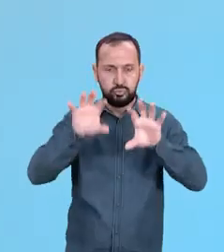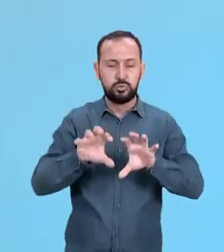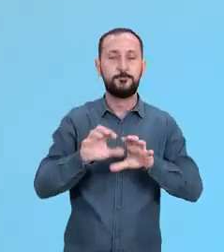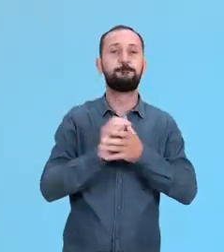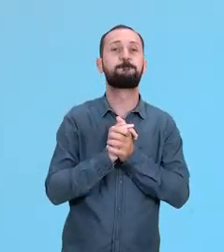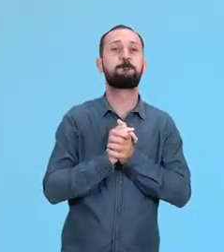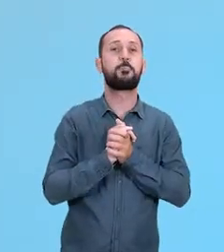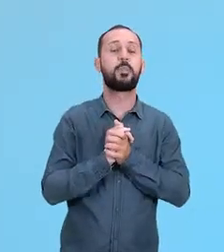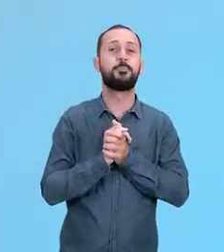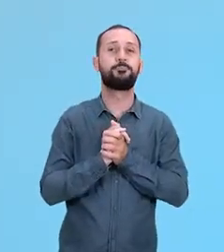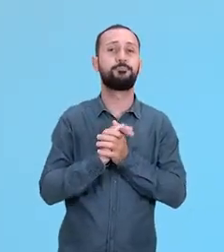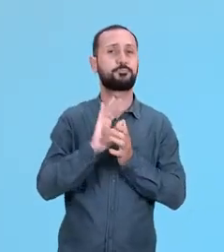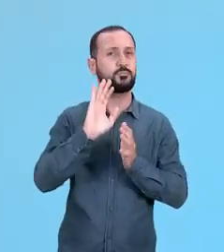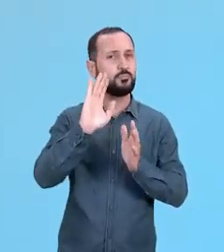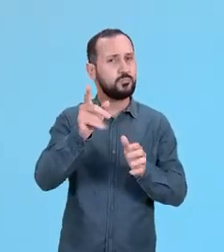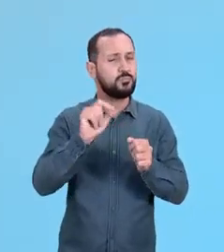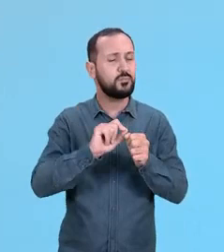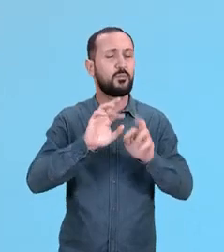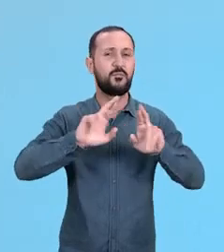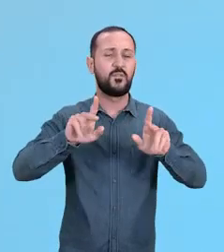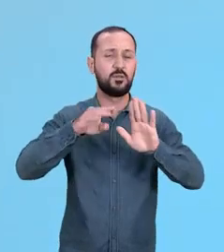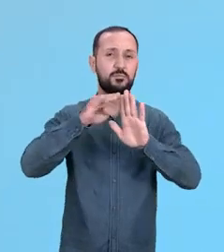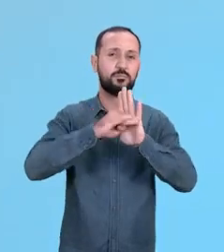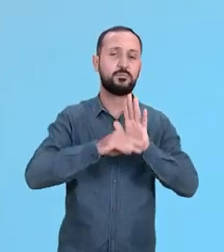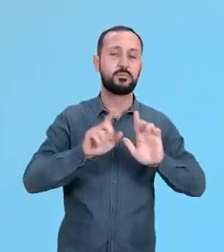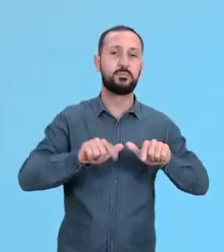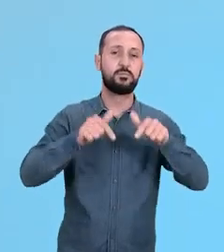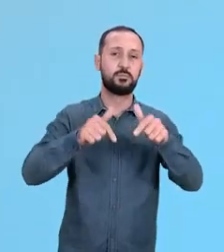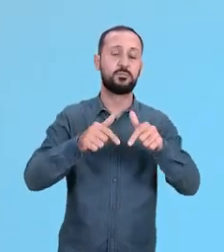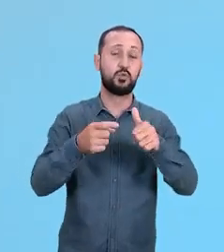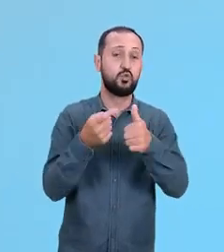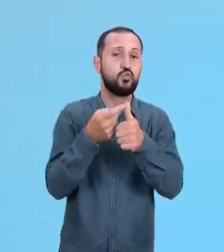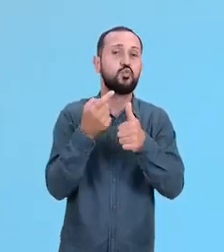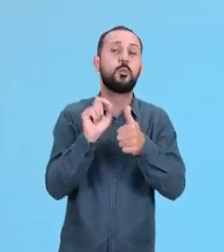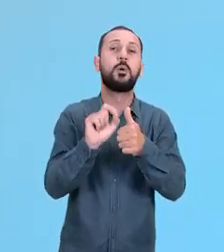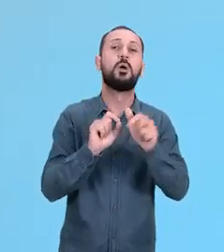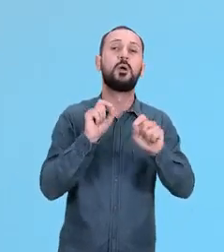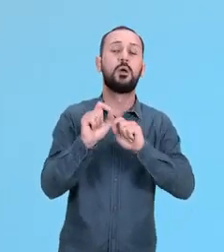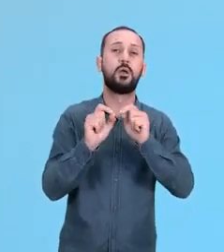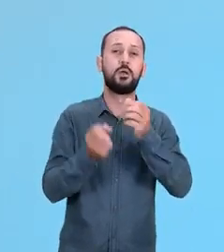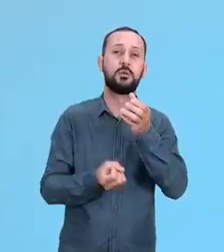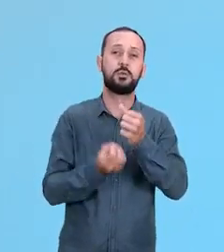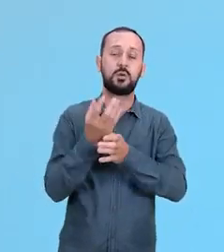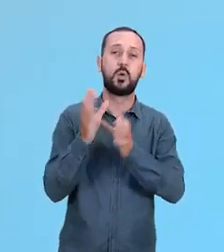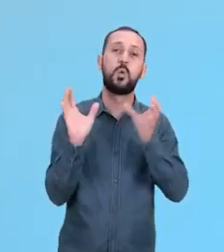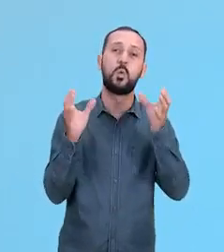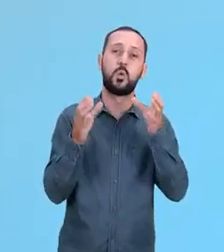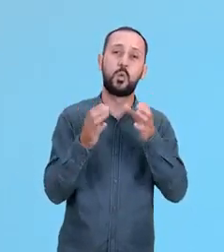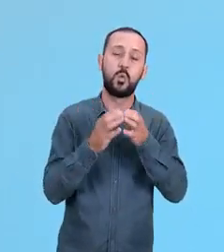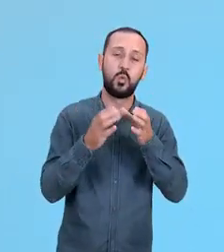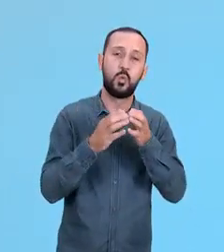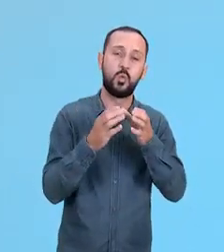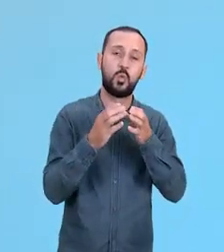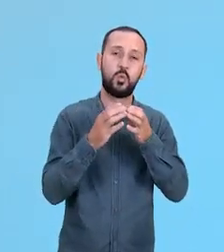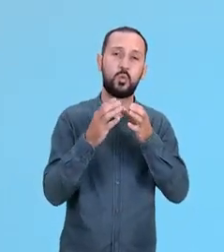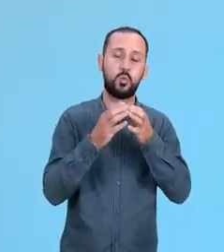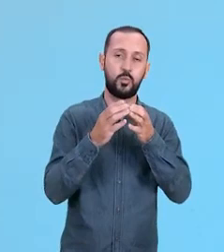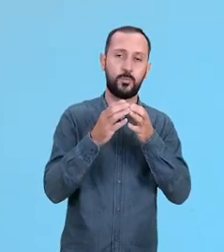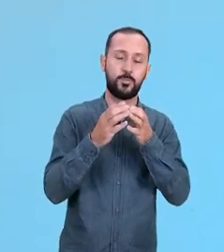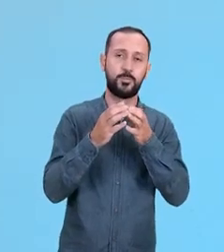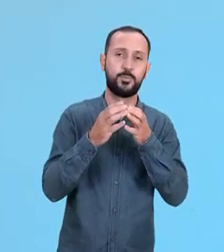temos feito várias ações e uma delas é a criação de frentes